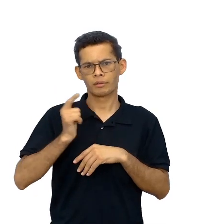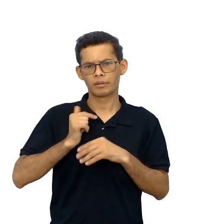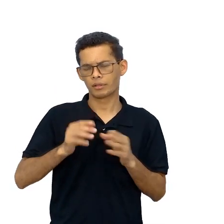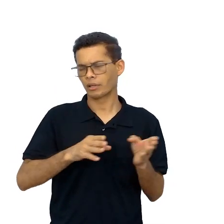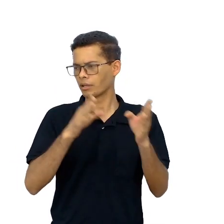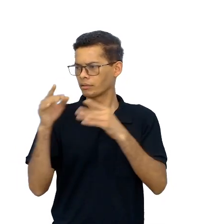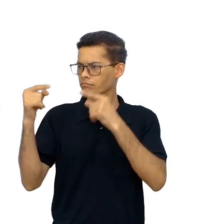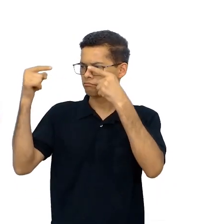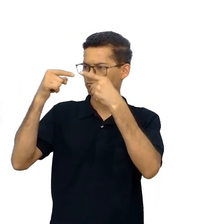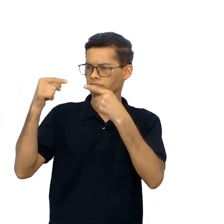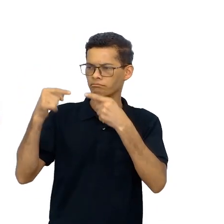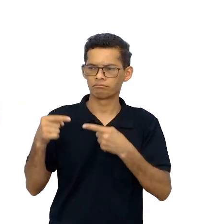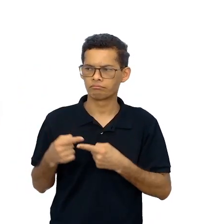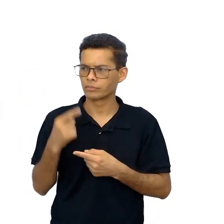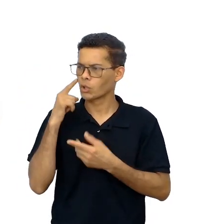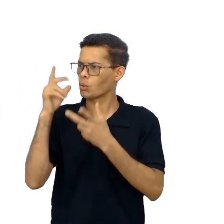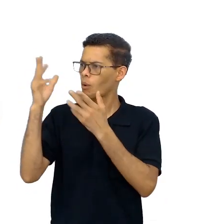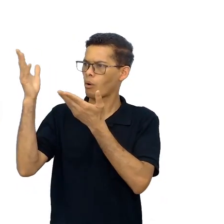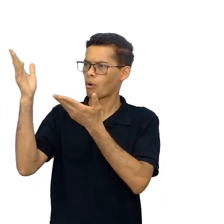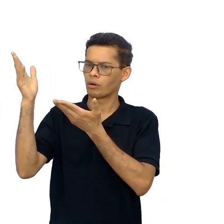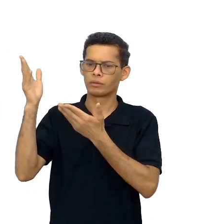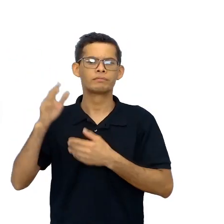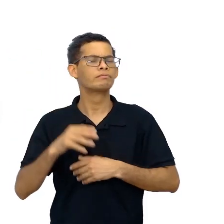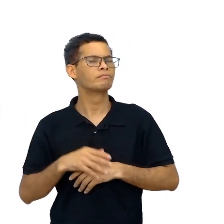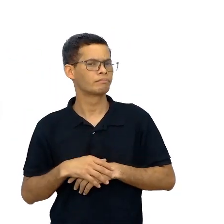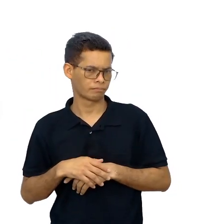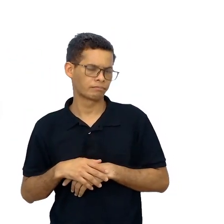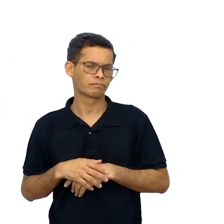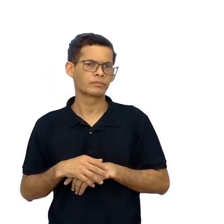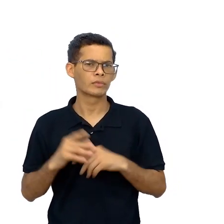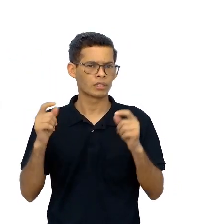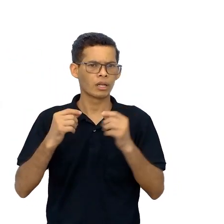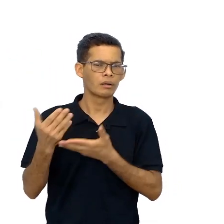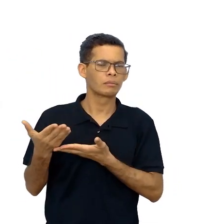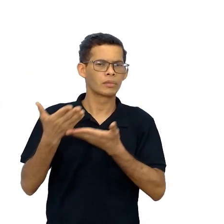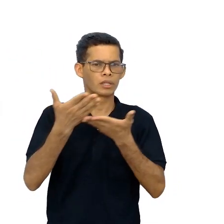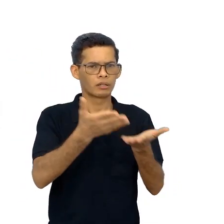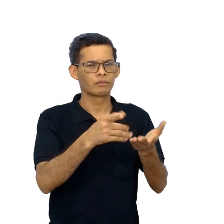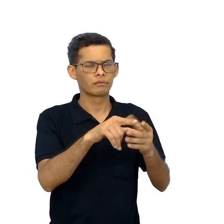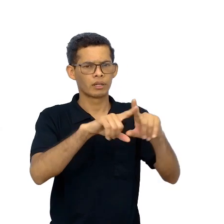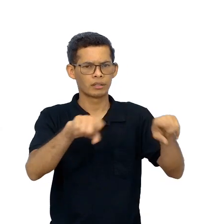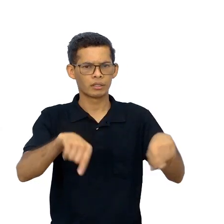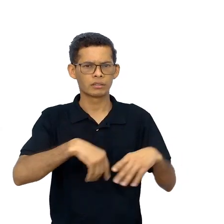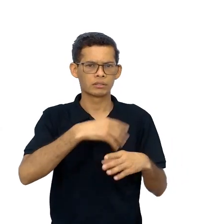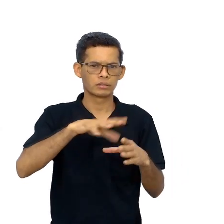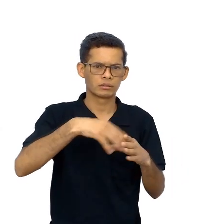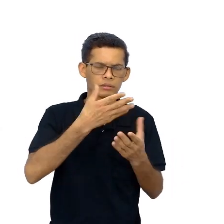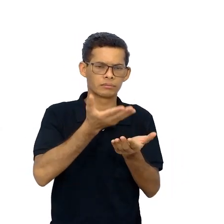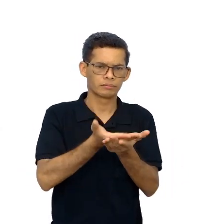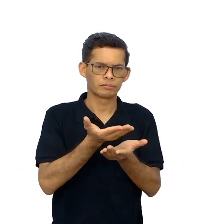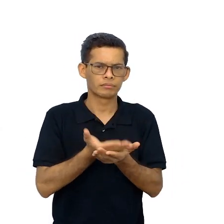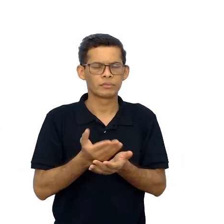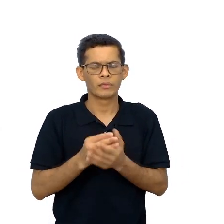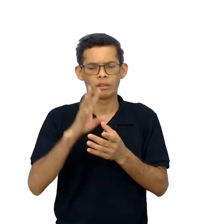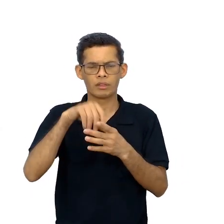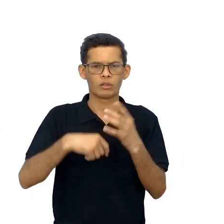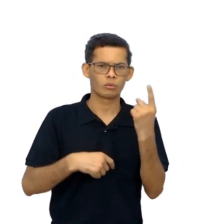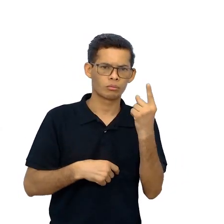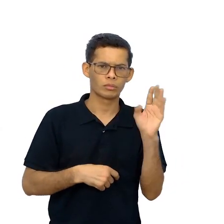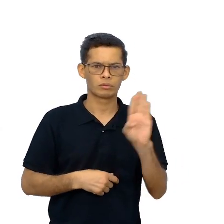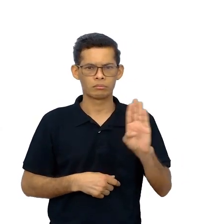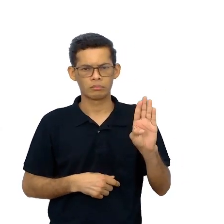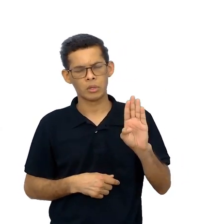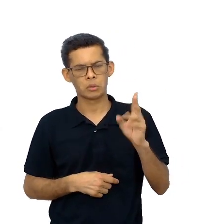sequência. E essas sequências eu posso levar para a sala de aula, né? Seja ela do primeiro bimestre desse ano,